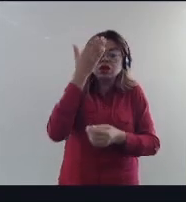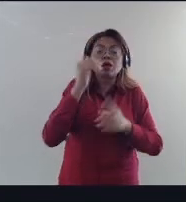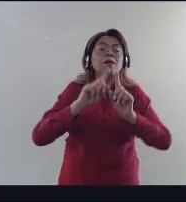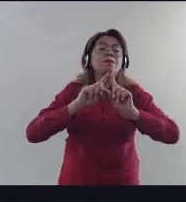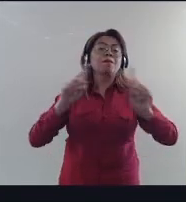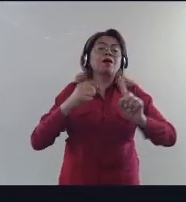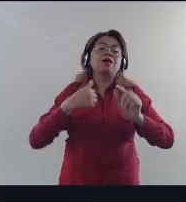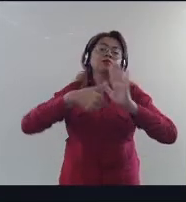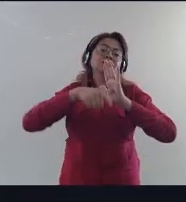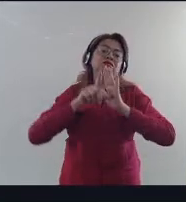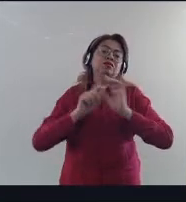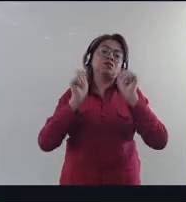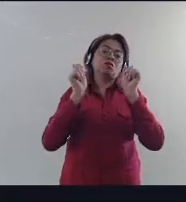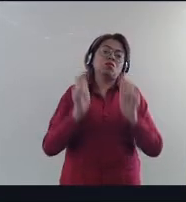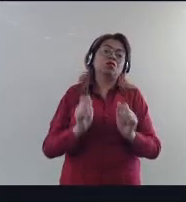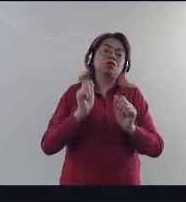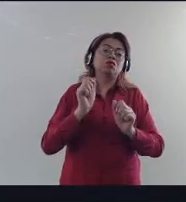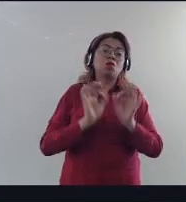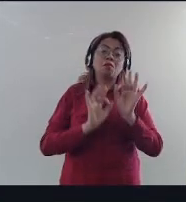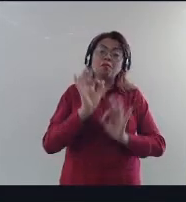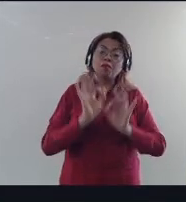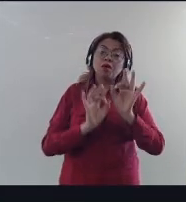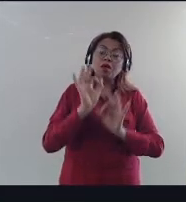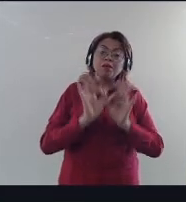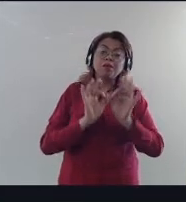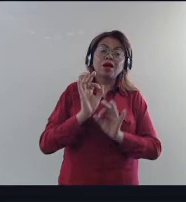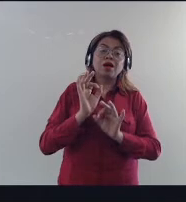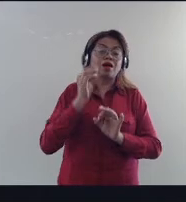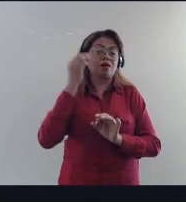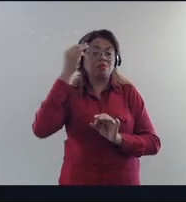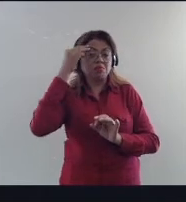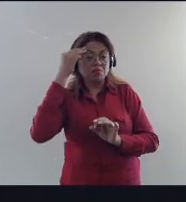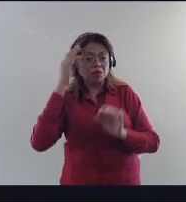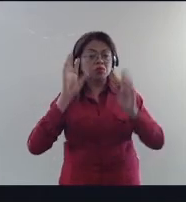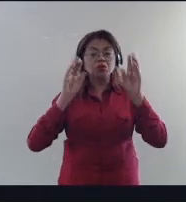se preparar para esses diferentes cenários que a gente vai